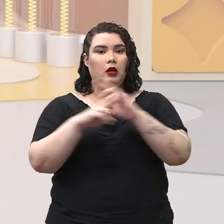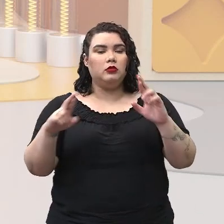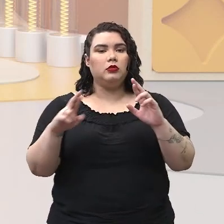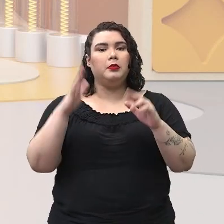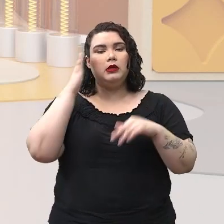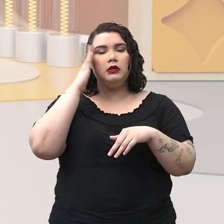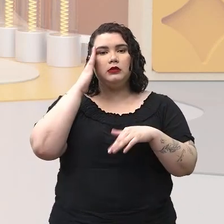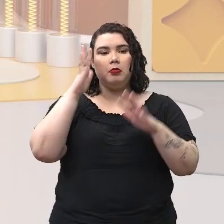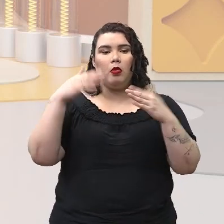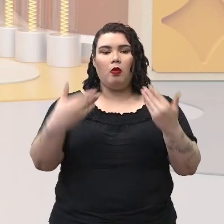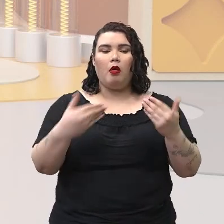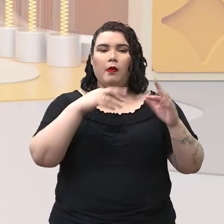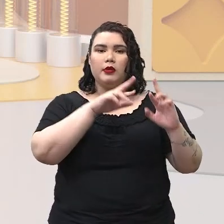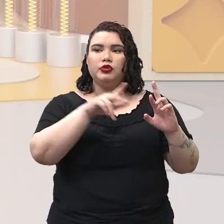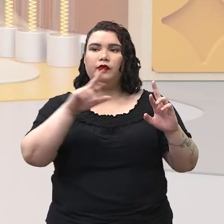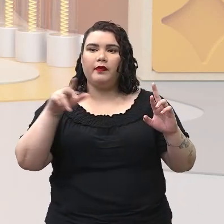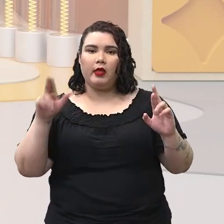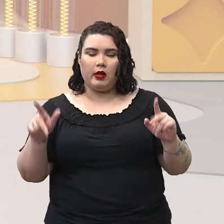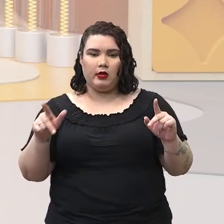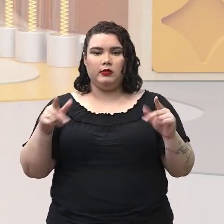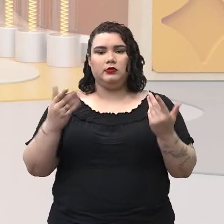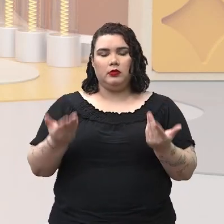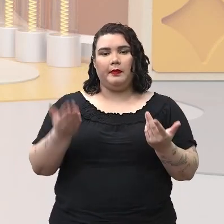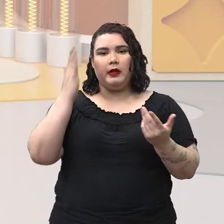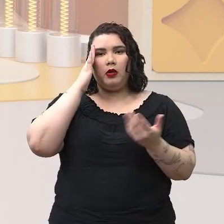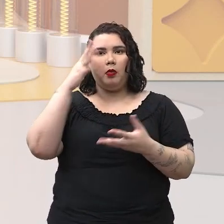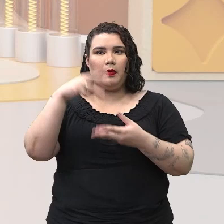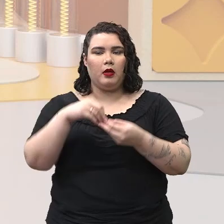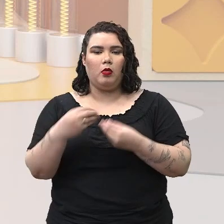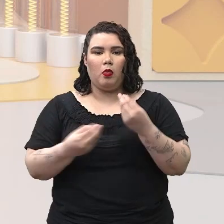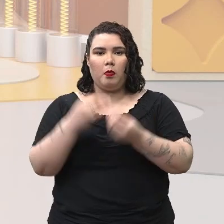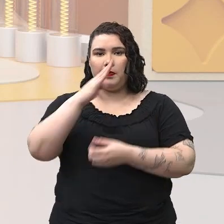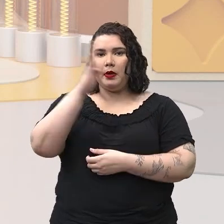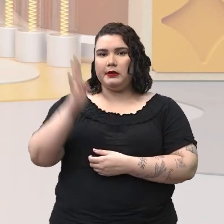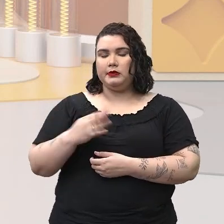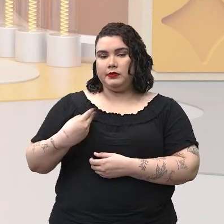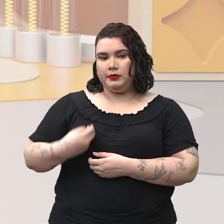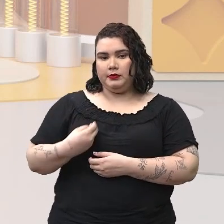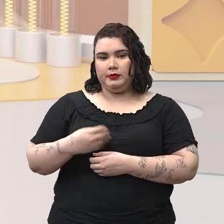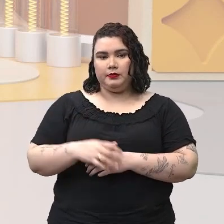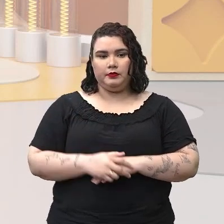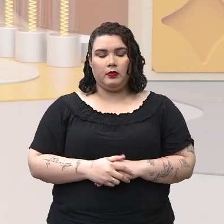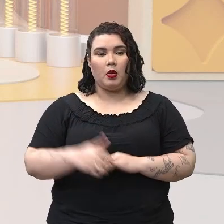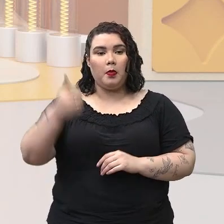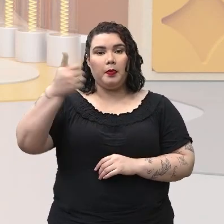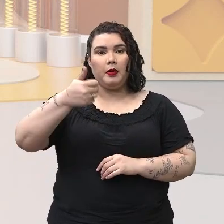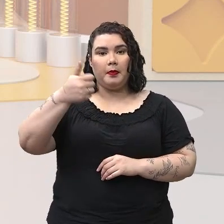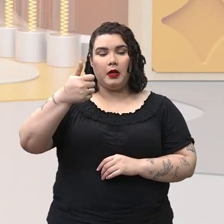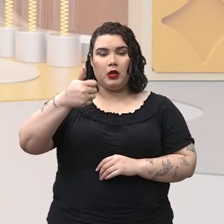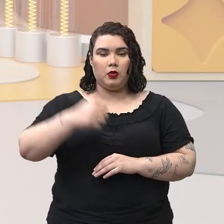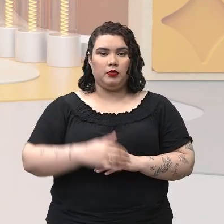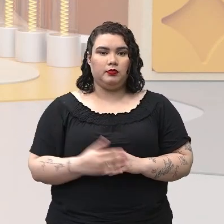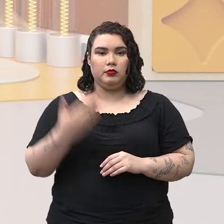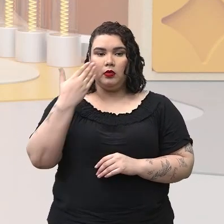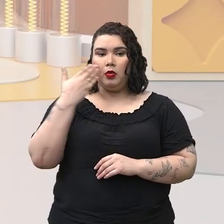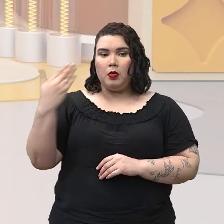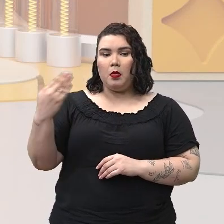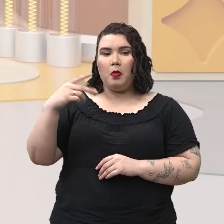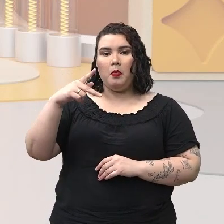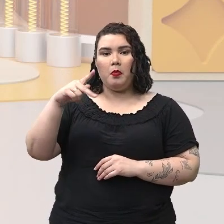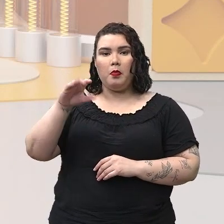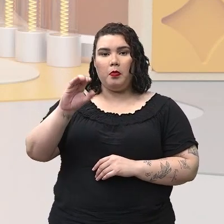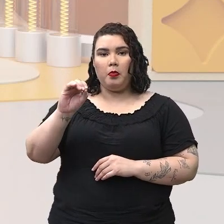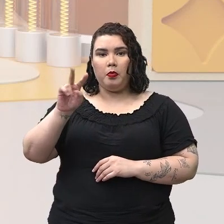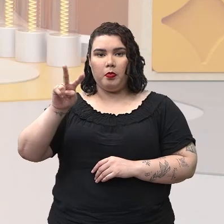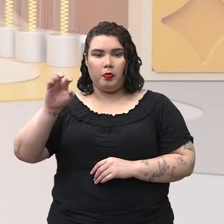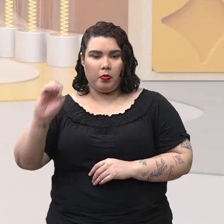diferenciar eles um pouco do que acontece no nosso país, como o Brasil, por exemplo. Vamos começar vendo lá o número 1. Todo país, gente, todo estado